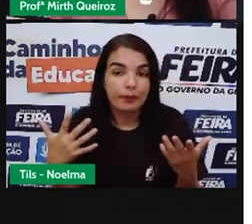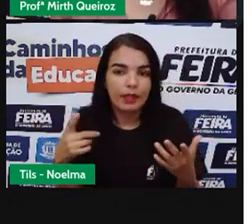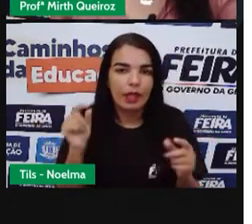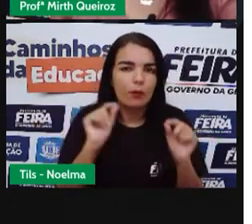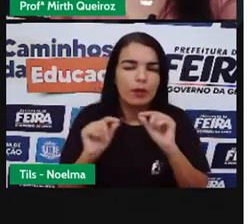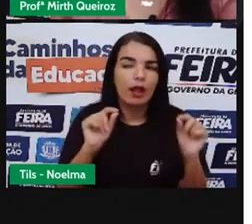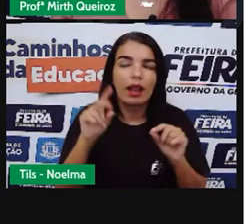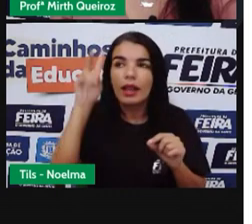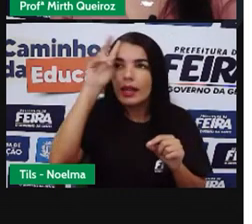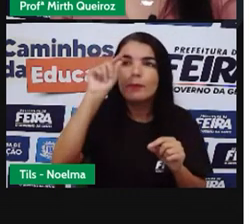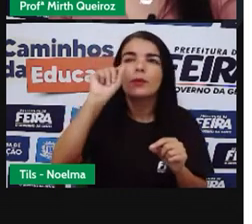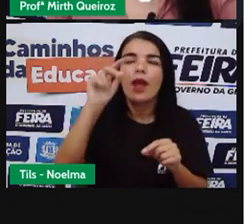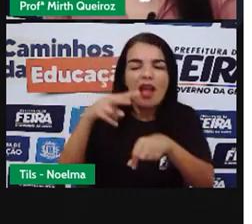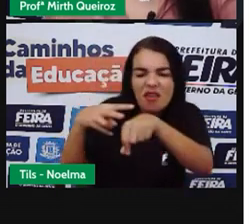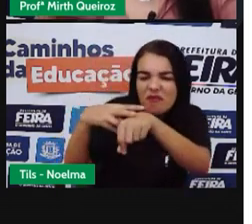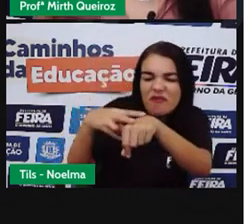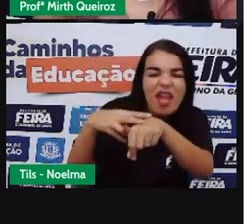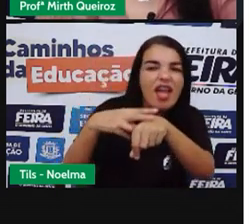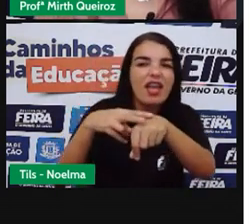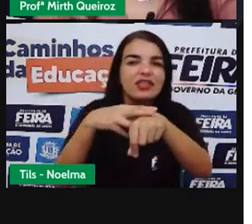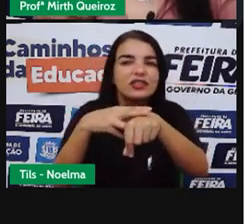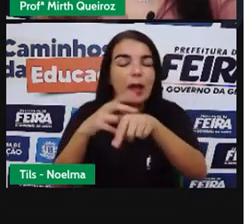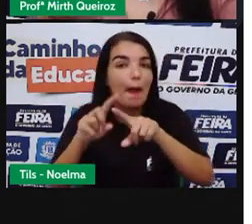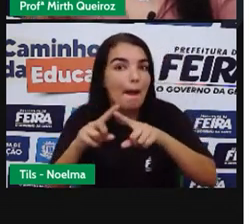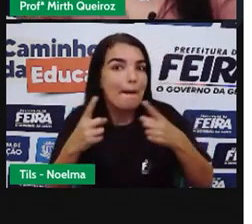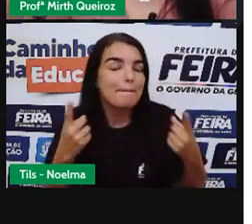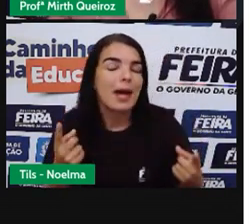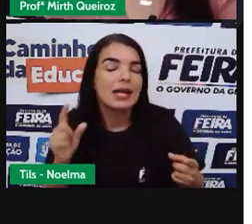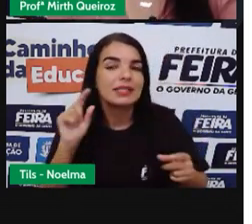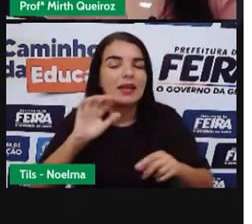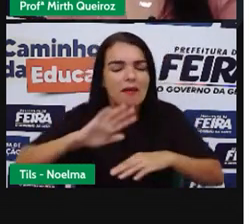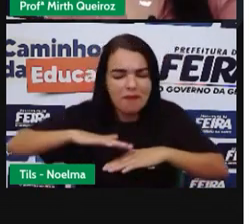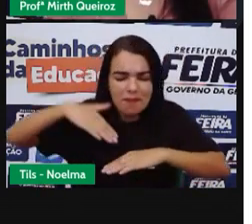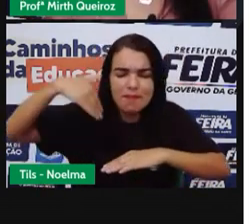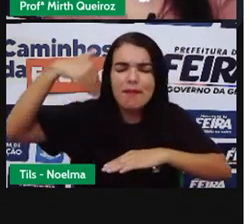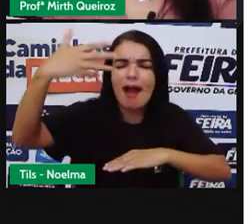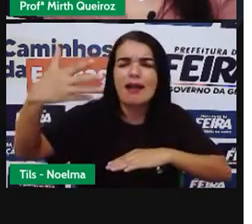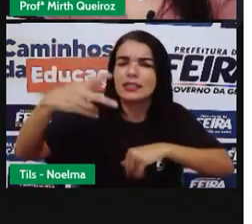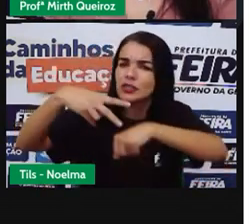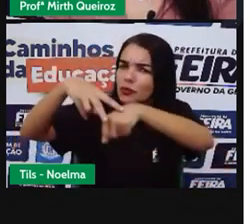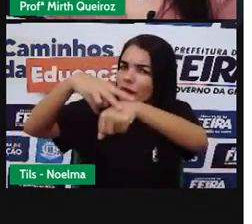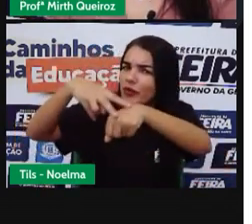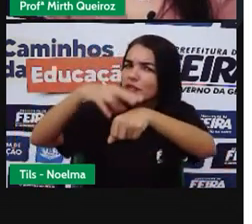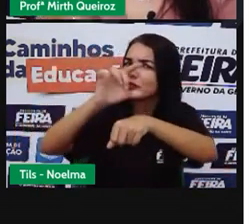lembra logo do verde. Mas a natureza, ela vai muito mais,